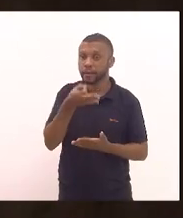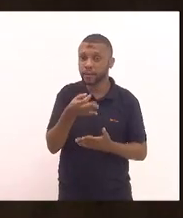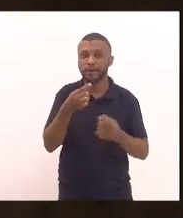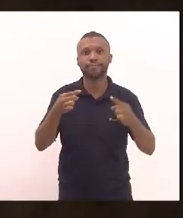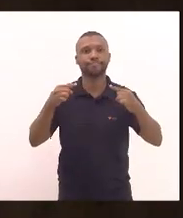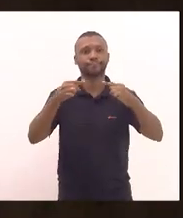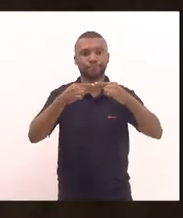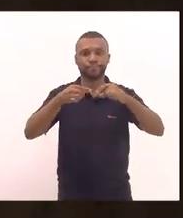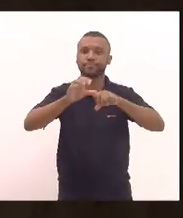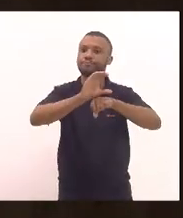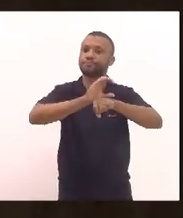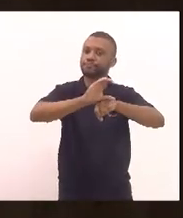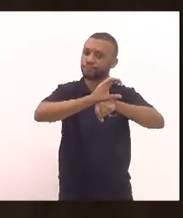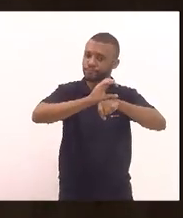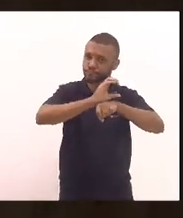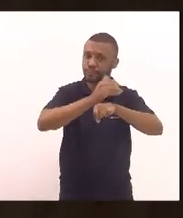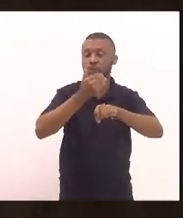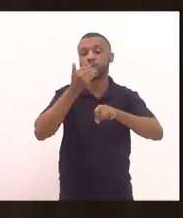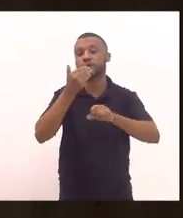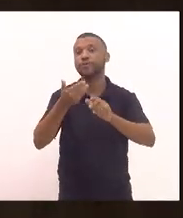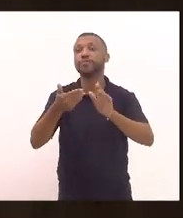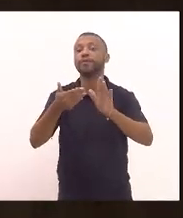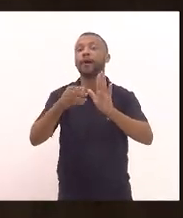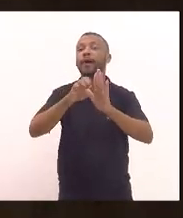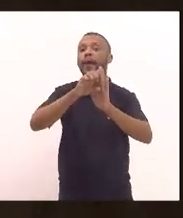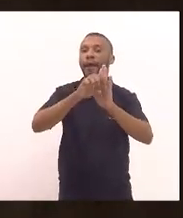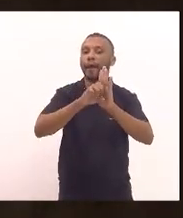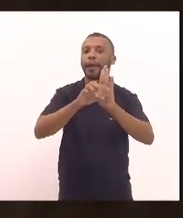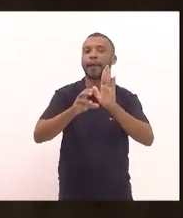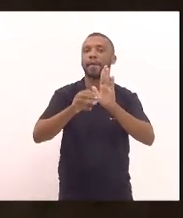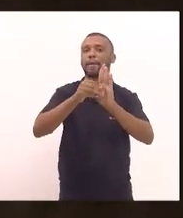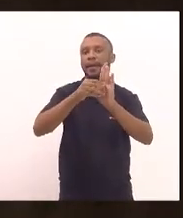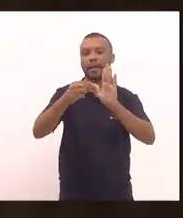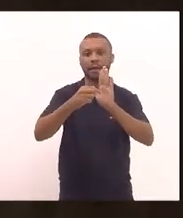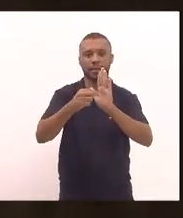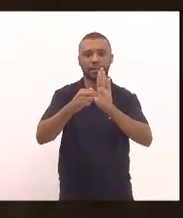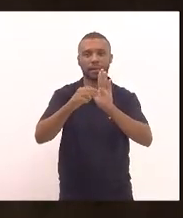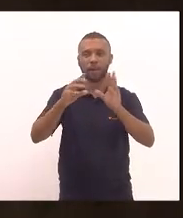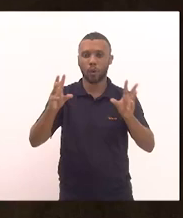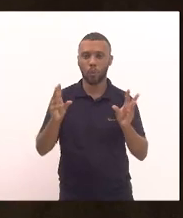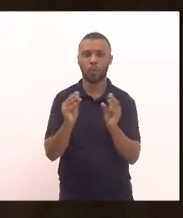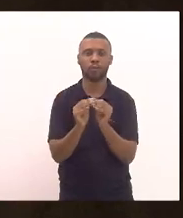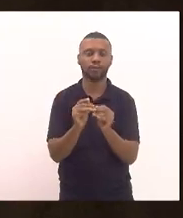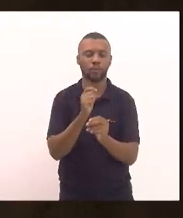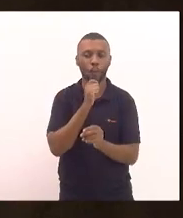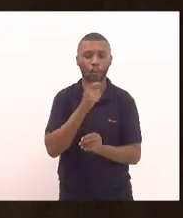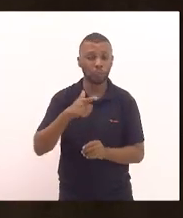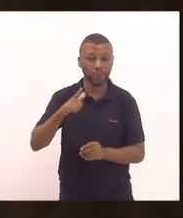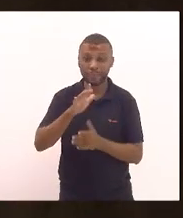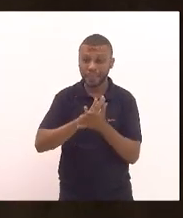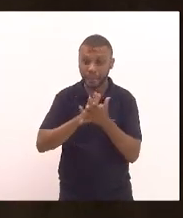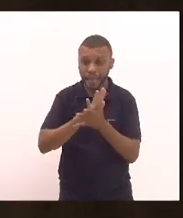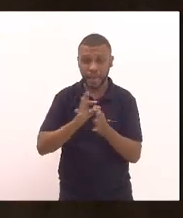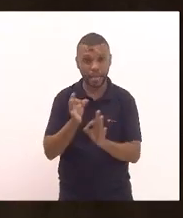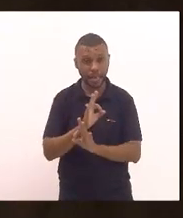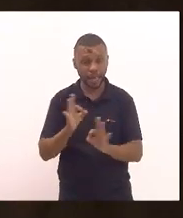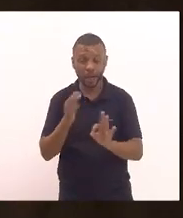constitucionalidade, com emendas, concluindo, já que não tem mais emenda,